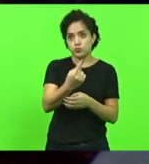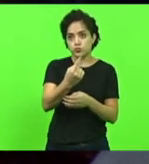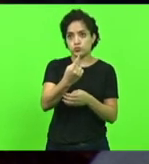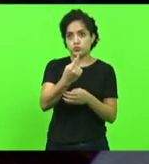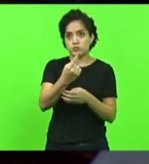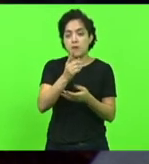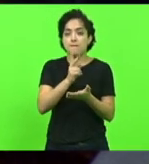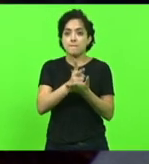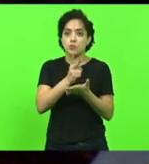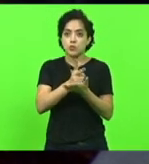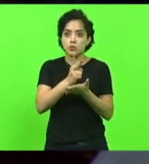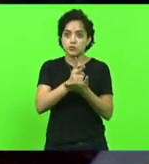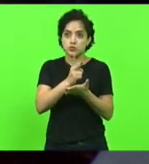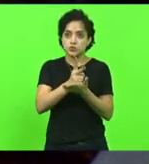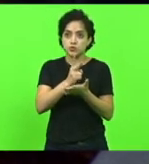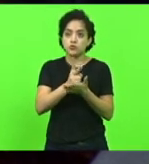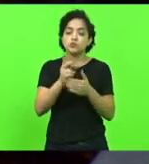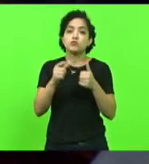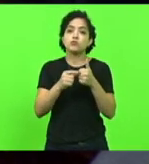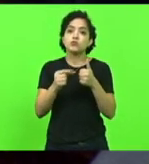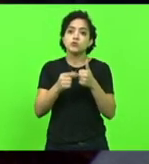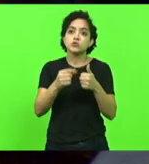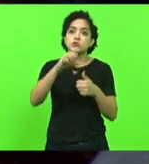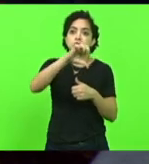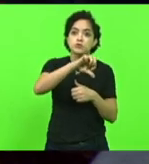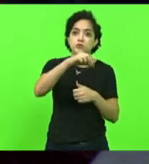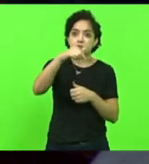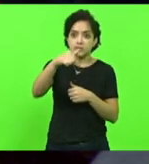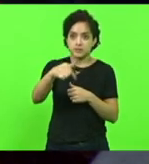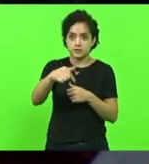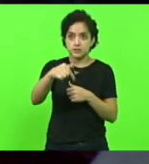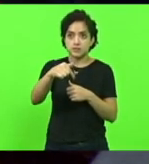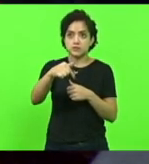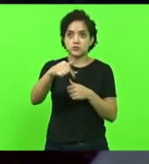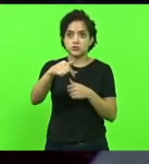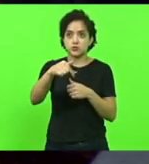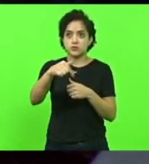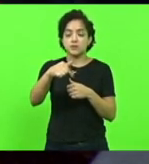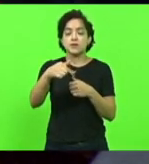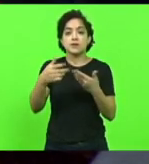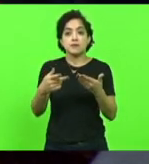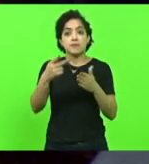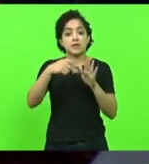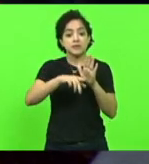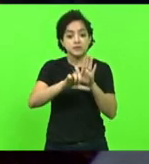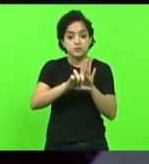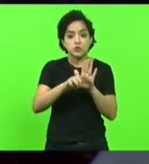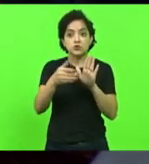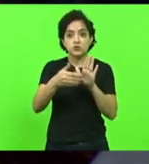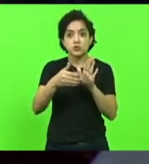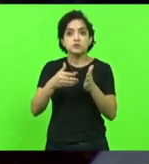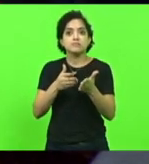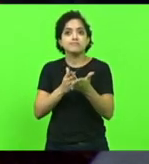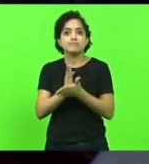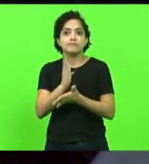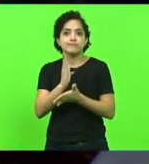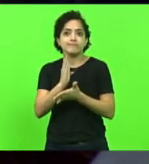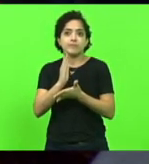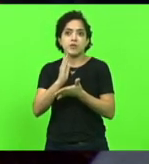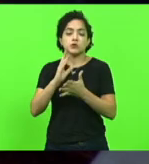manutenção do artigo 97 para que o projeto seja aprovado na íntegra,